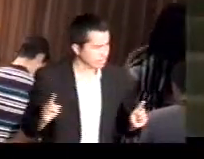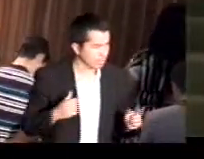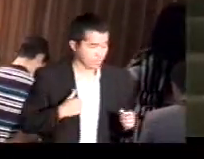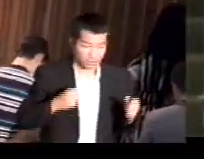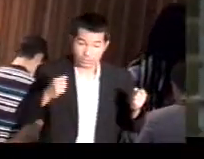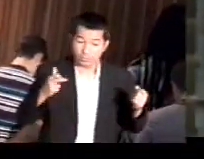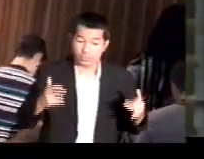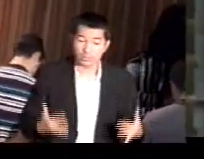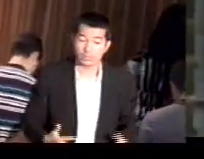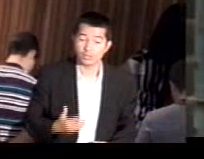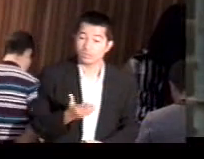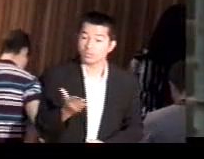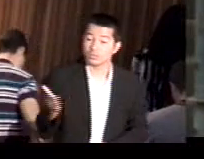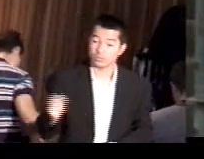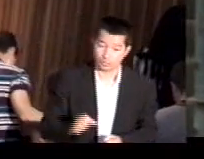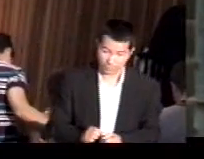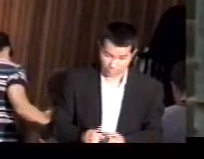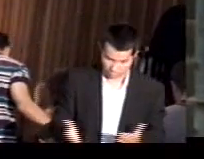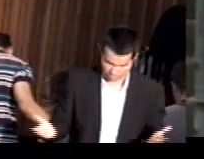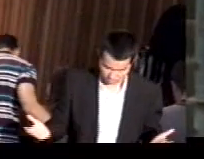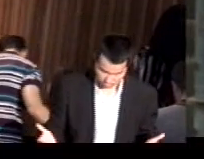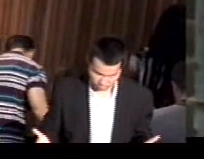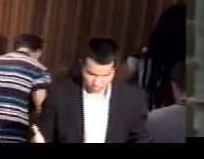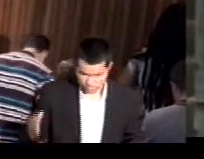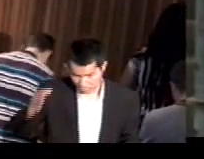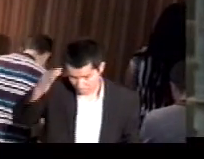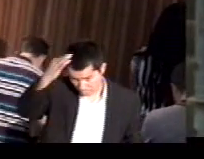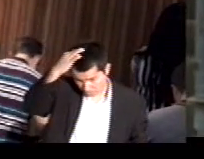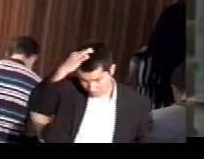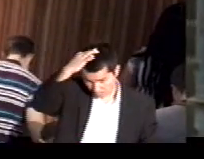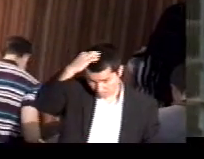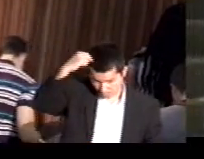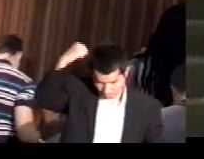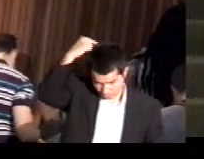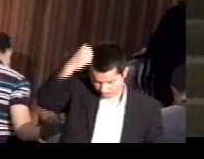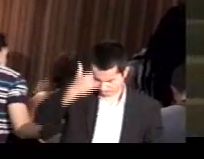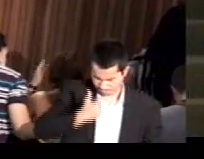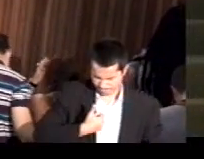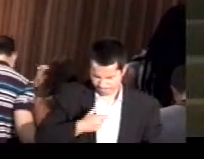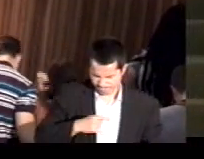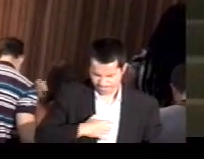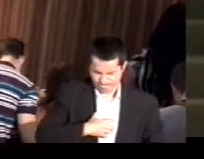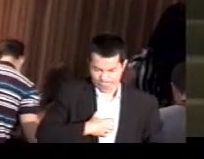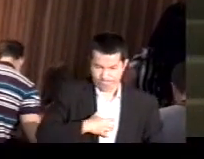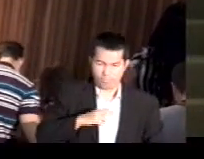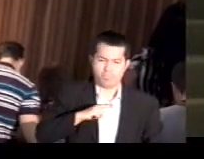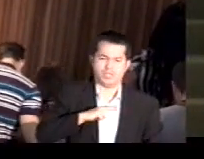vai fazer. O que é que o Espírito Santo de Deus ministrou para você hoje?